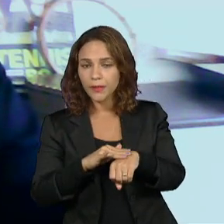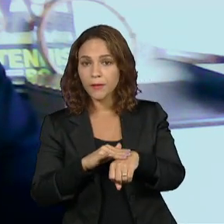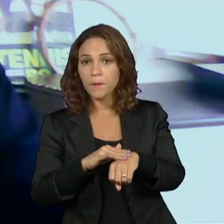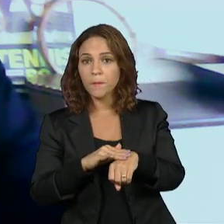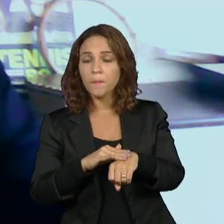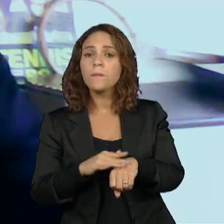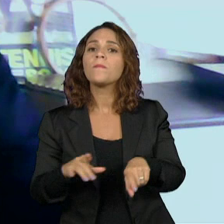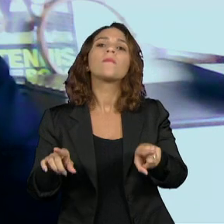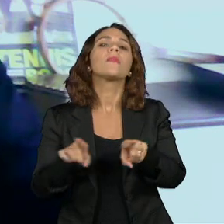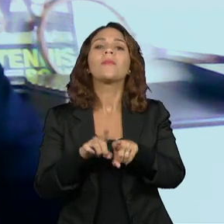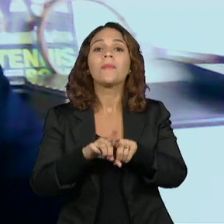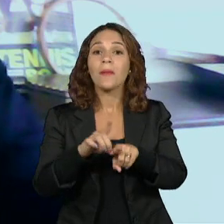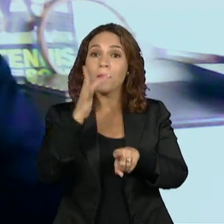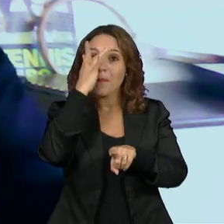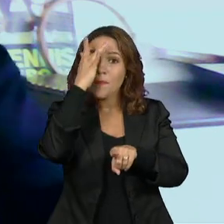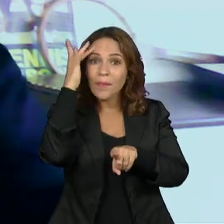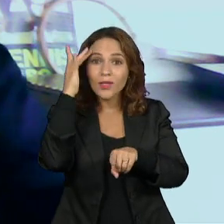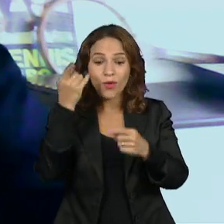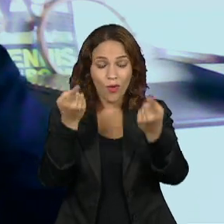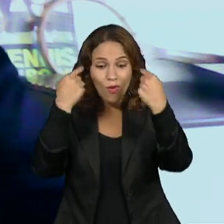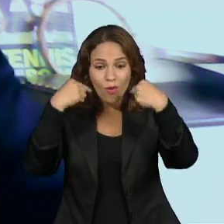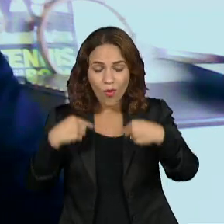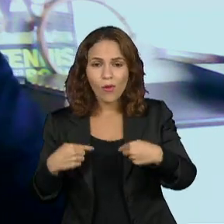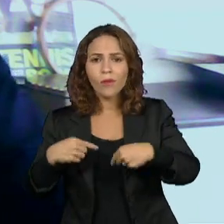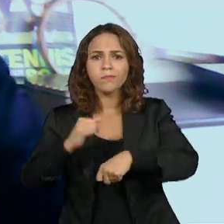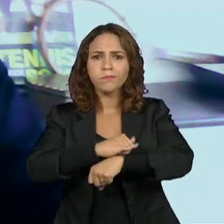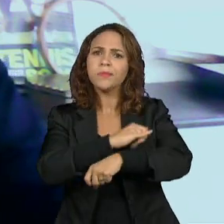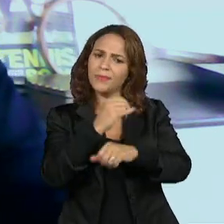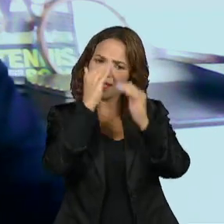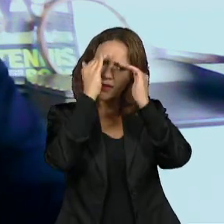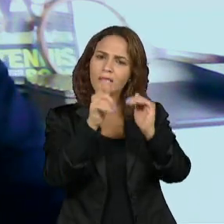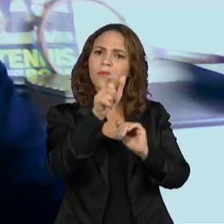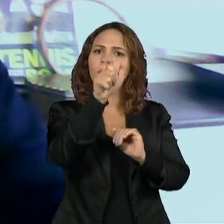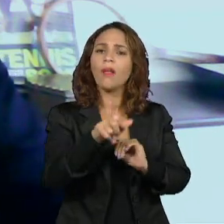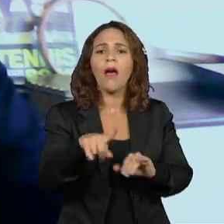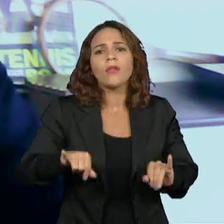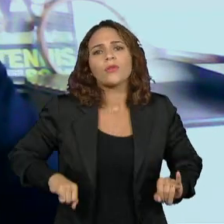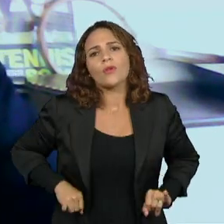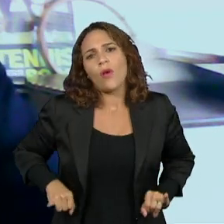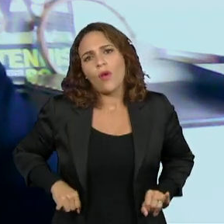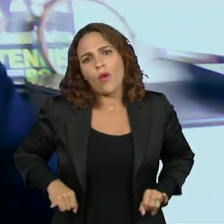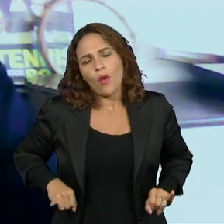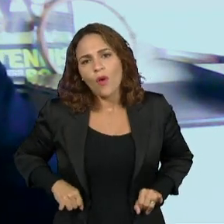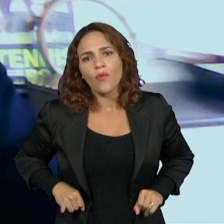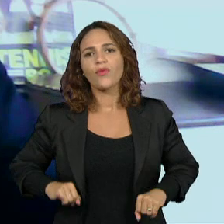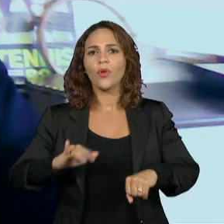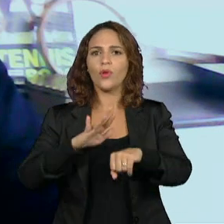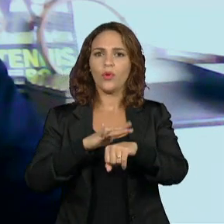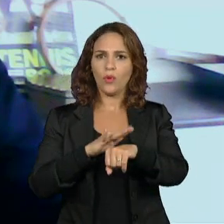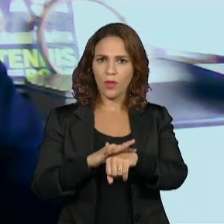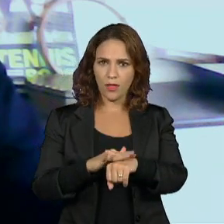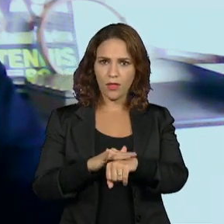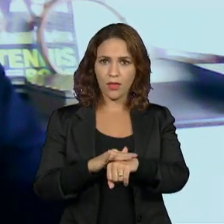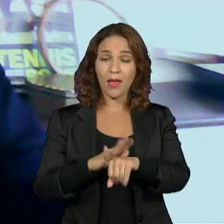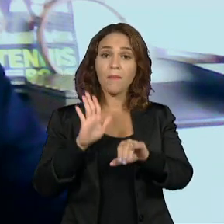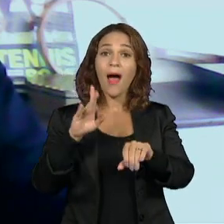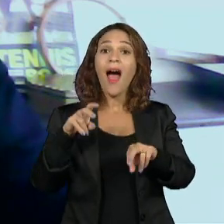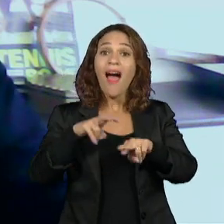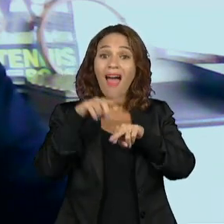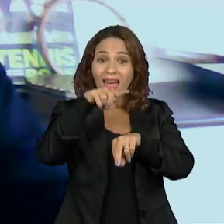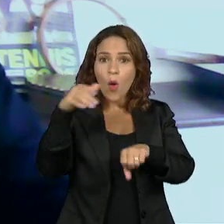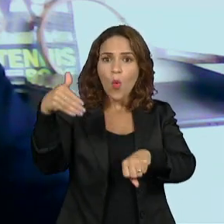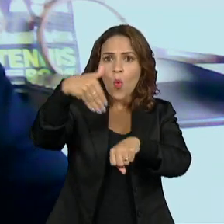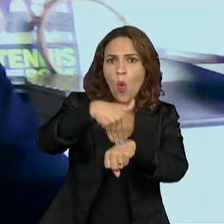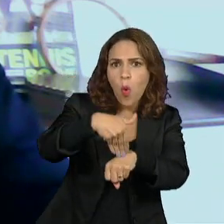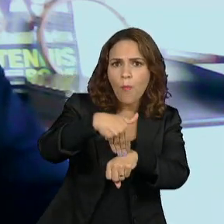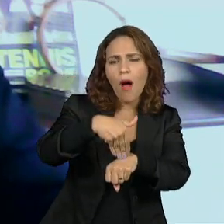o portador de obesidade tem que ser respeitado como alguém que sofre de uma doença, Ele não causou a doença, ele